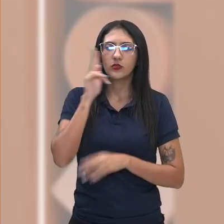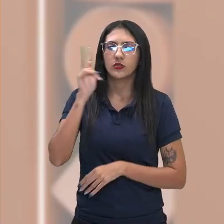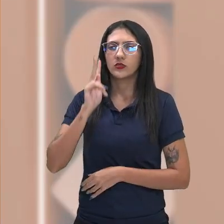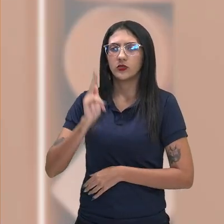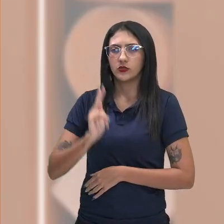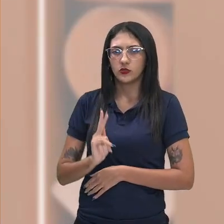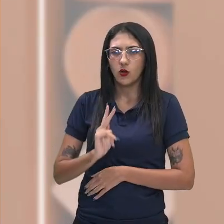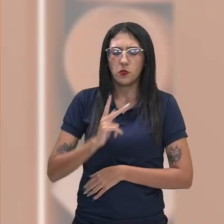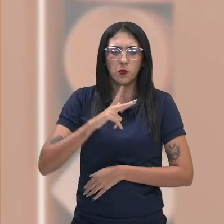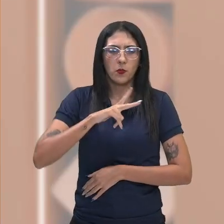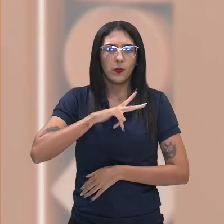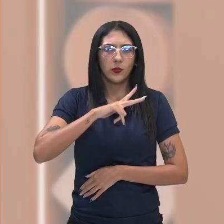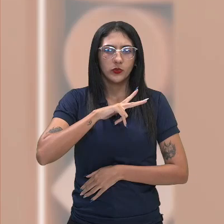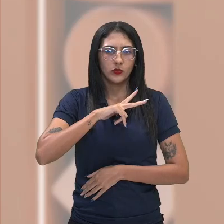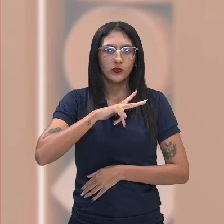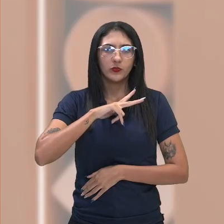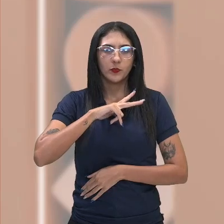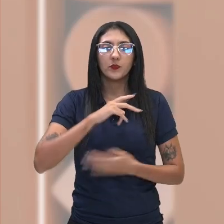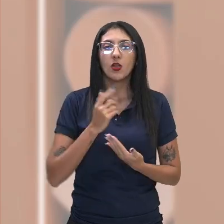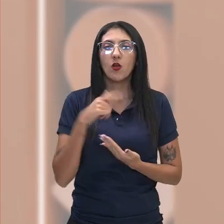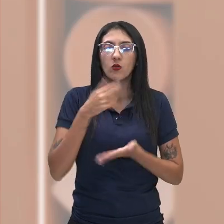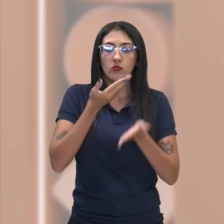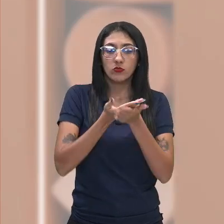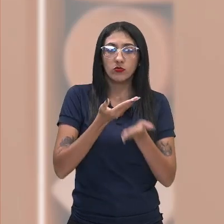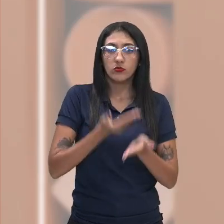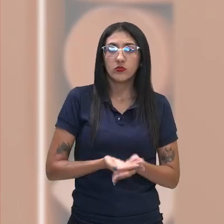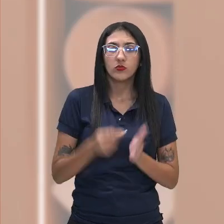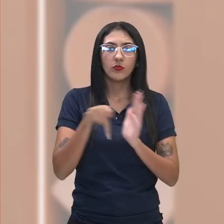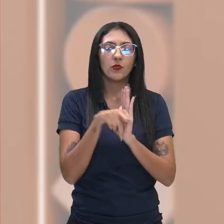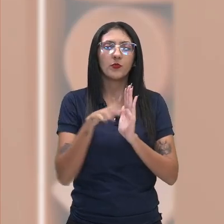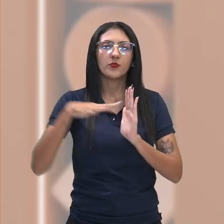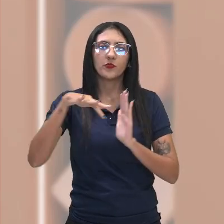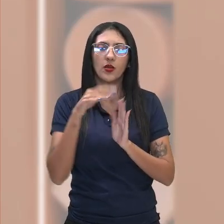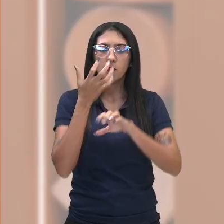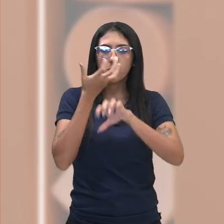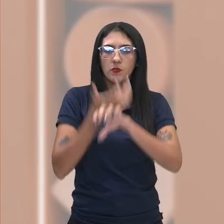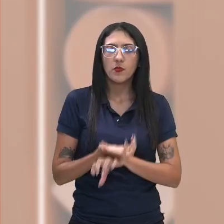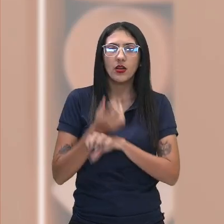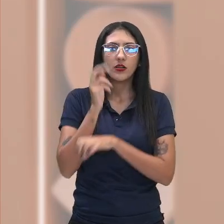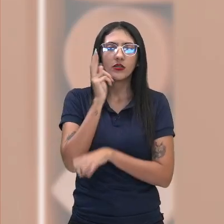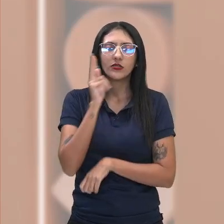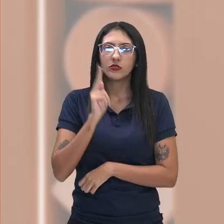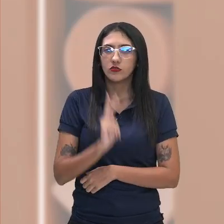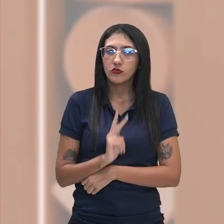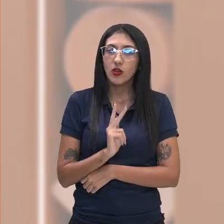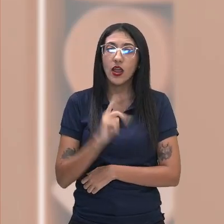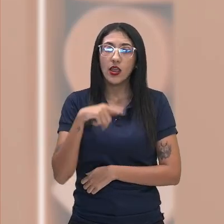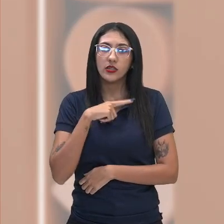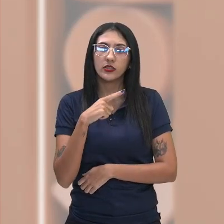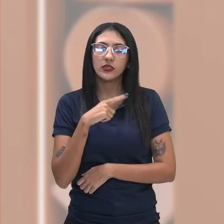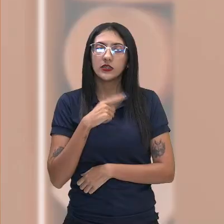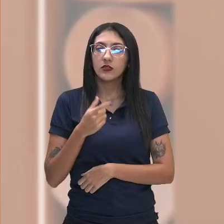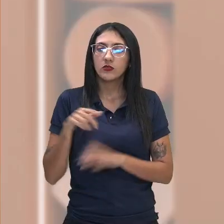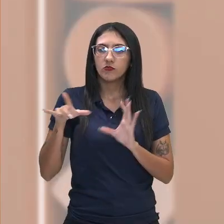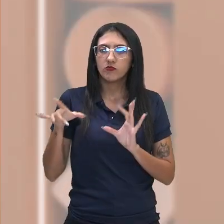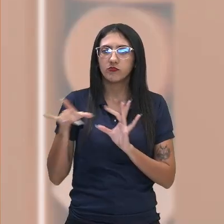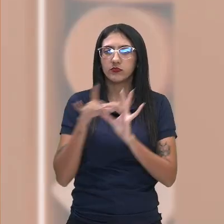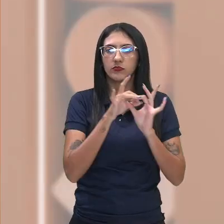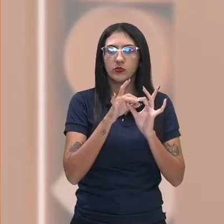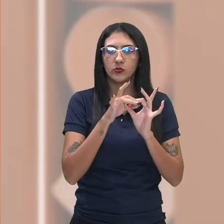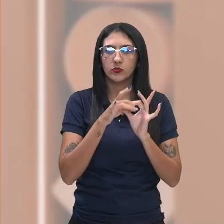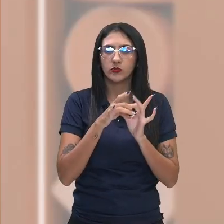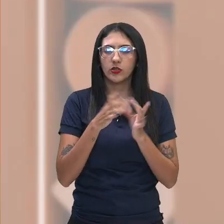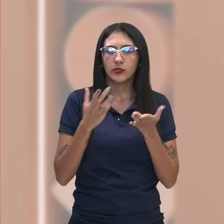somente individual, o estudo da história, né, ele trouxe consigo